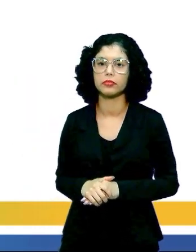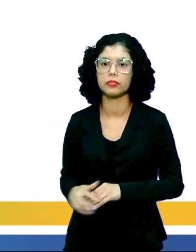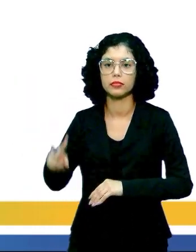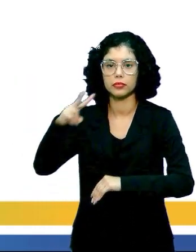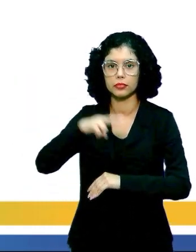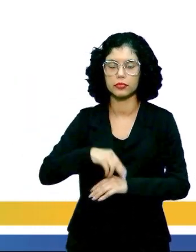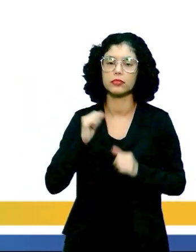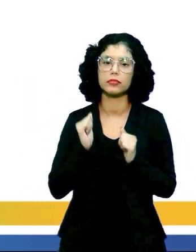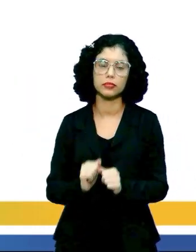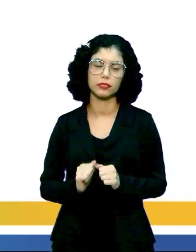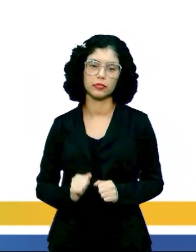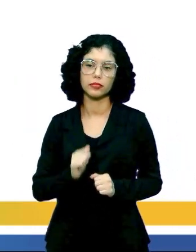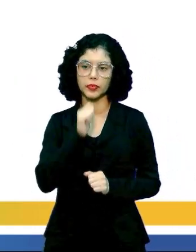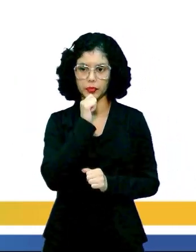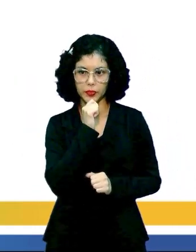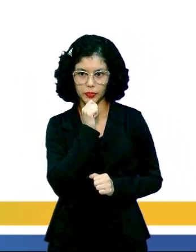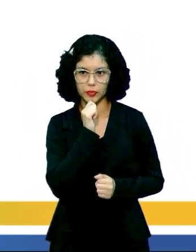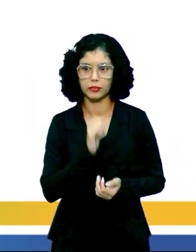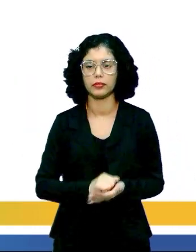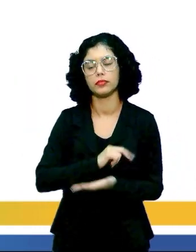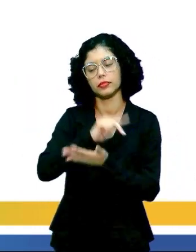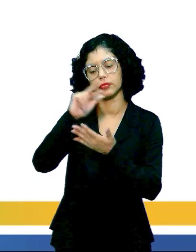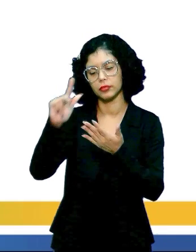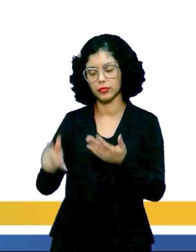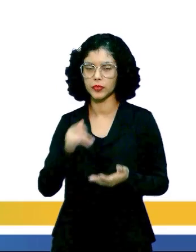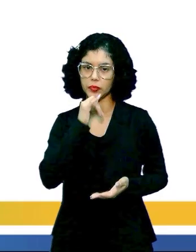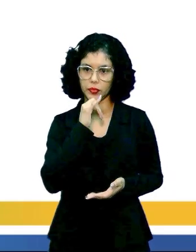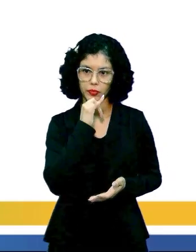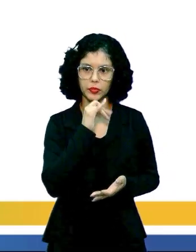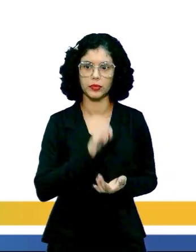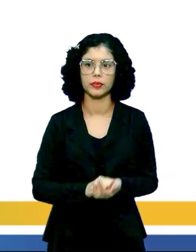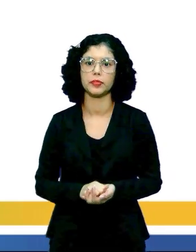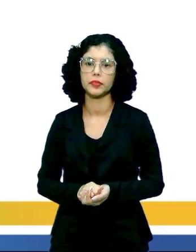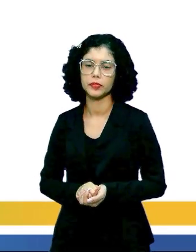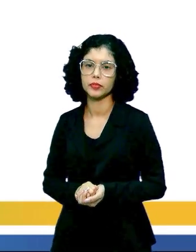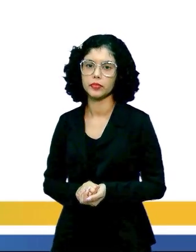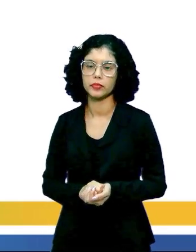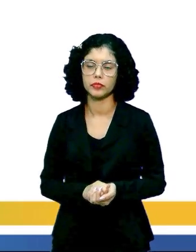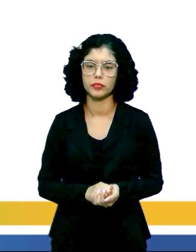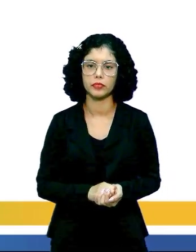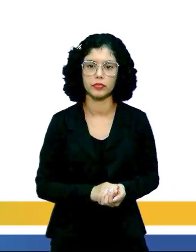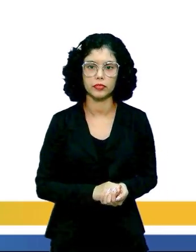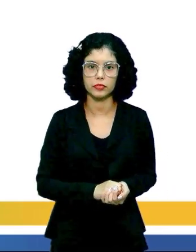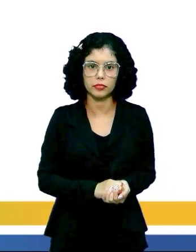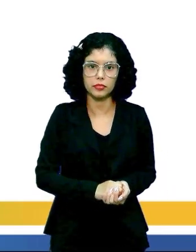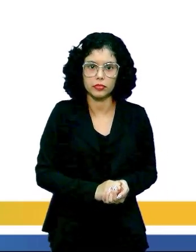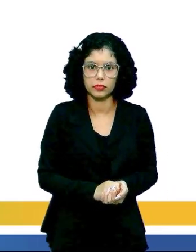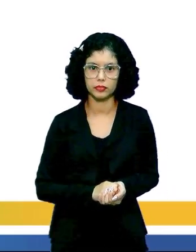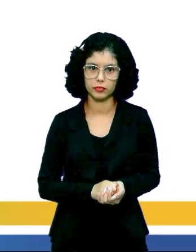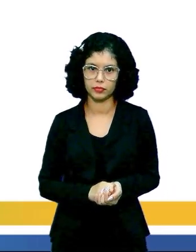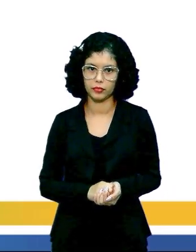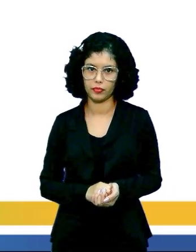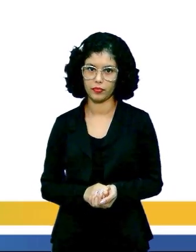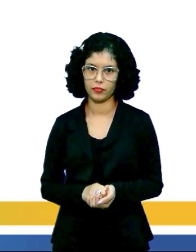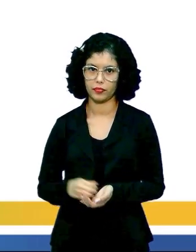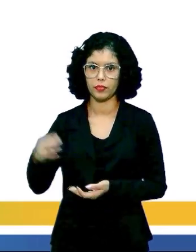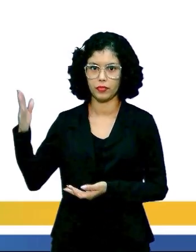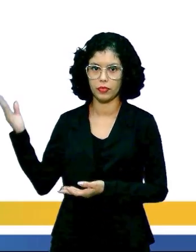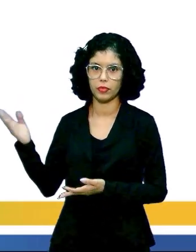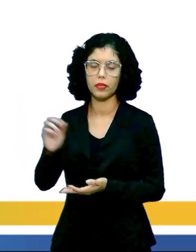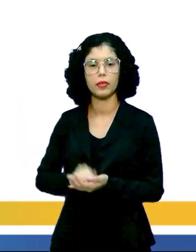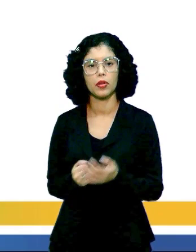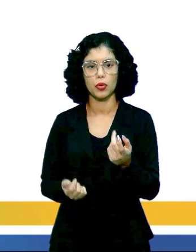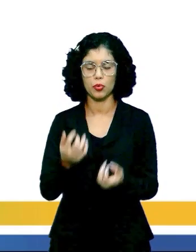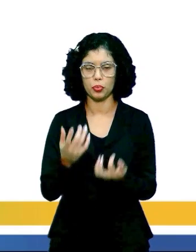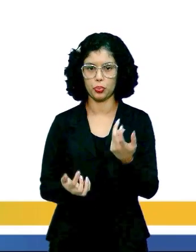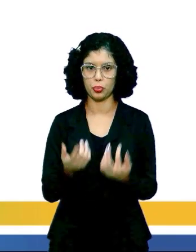quântico ele pode ser evidenciado em vários exemplos do nosso dia a dia. Vamos ver alguns. O teste de